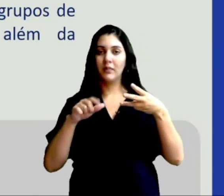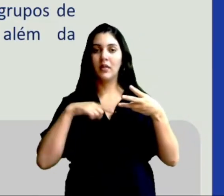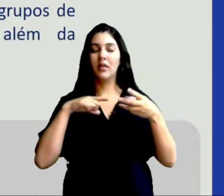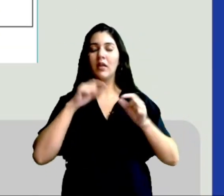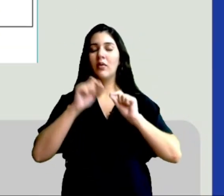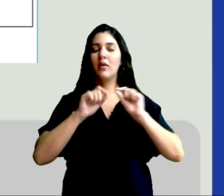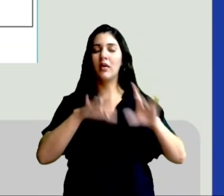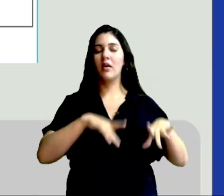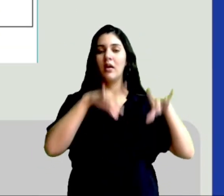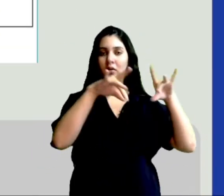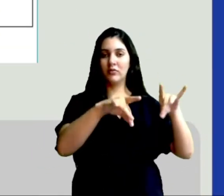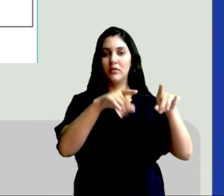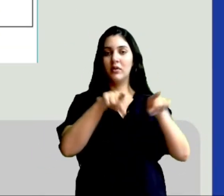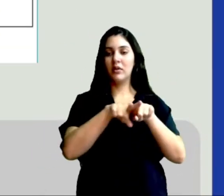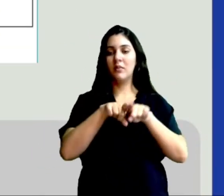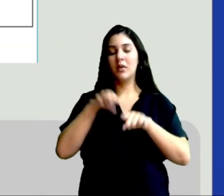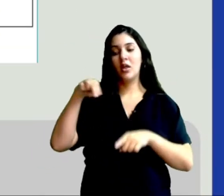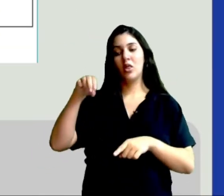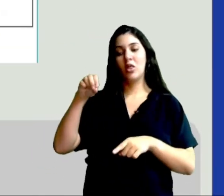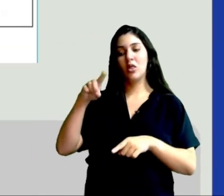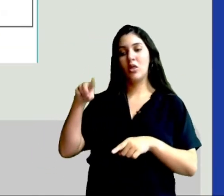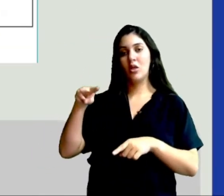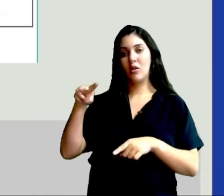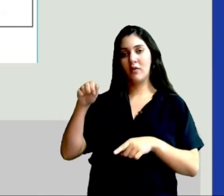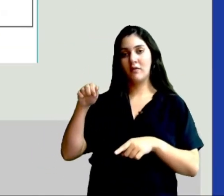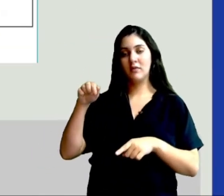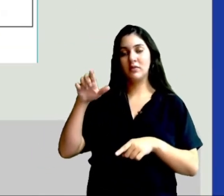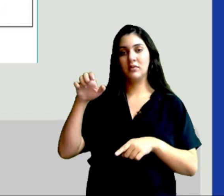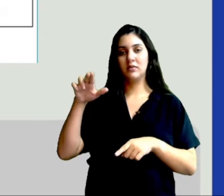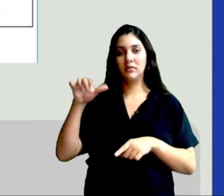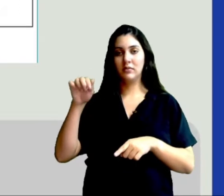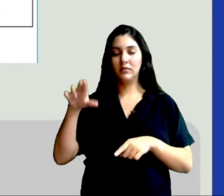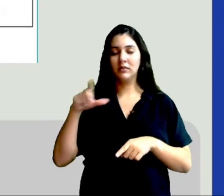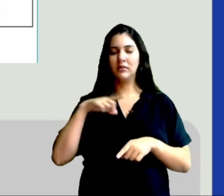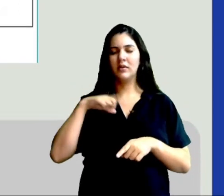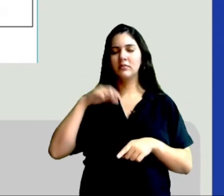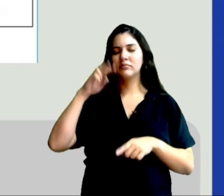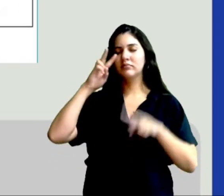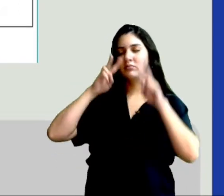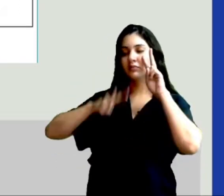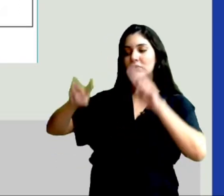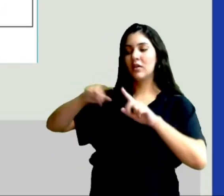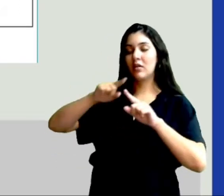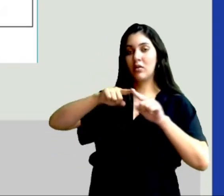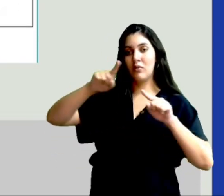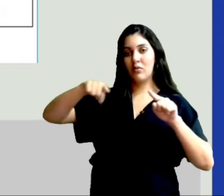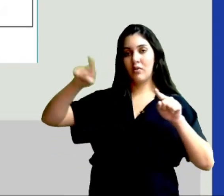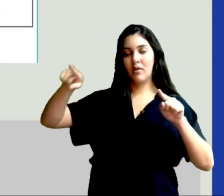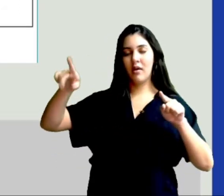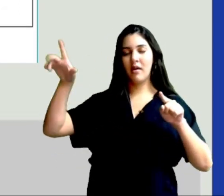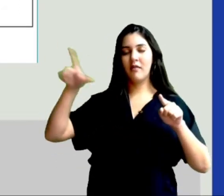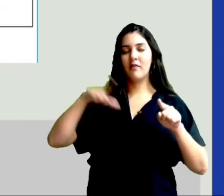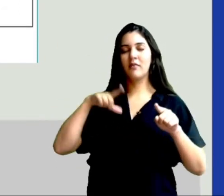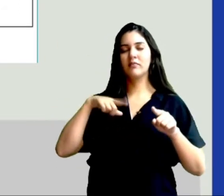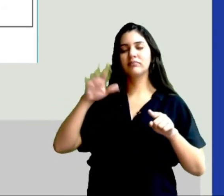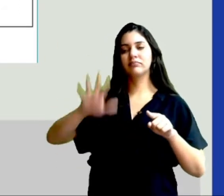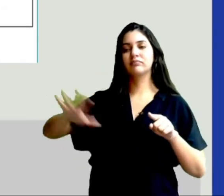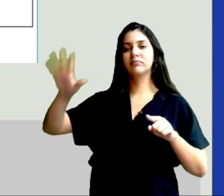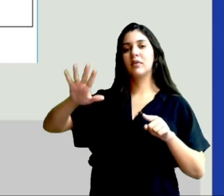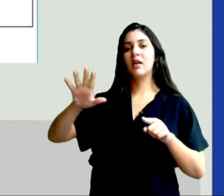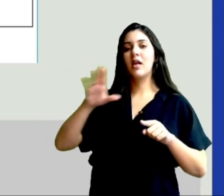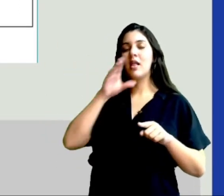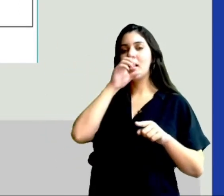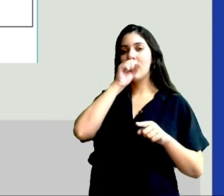Nova Zelândia. Então, olha aqui nesse gráfico, né, observando distribuição territorial. Essa parte laranja, como a